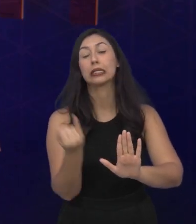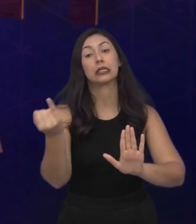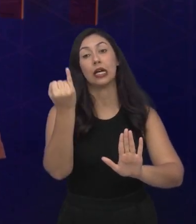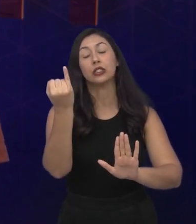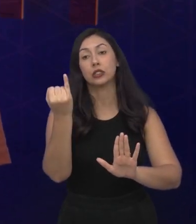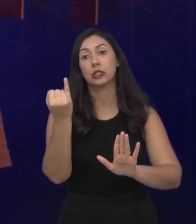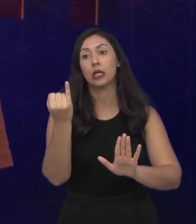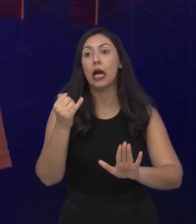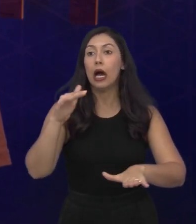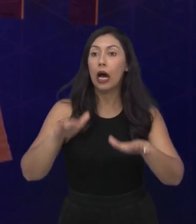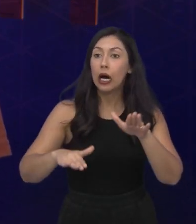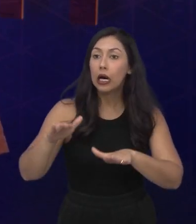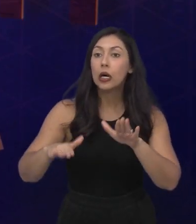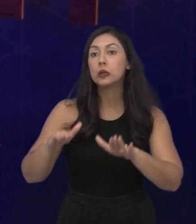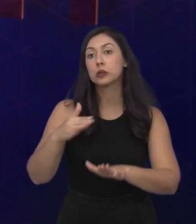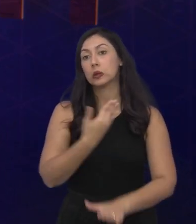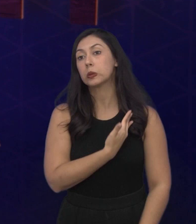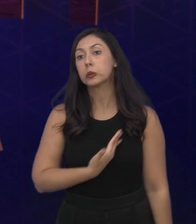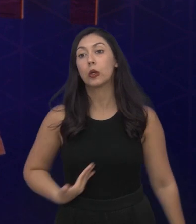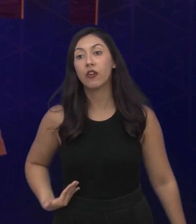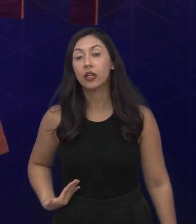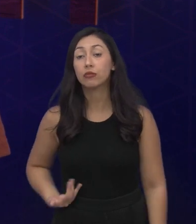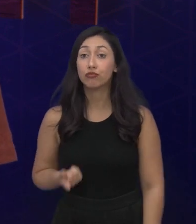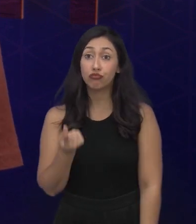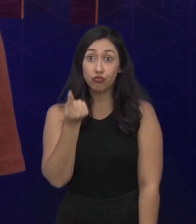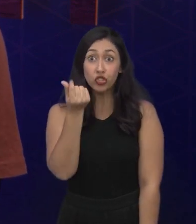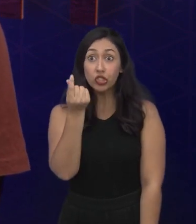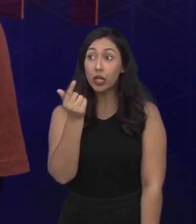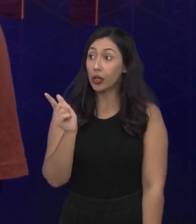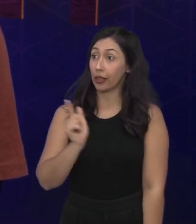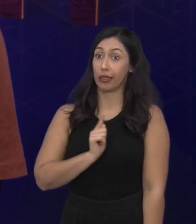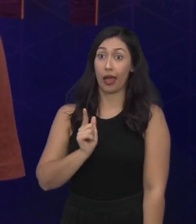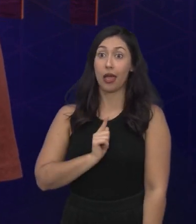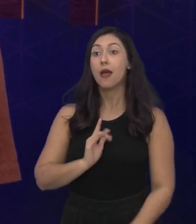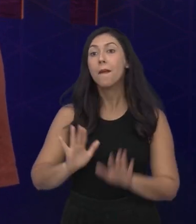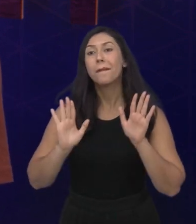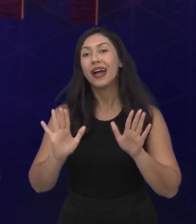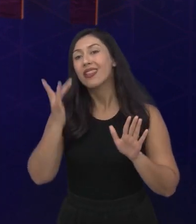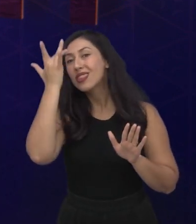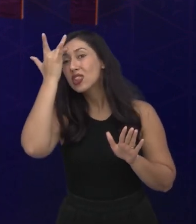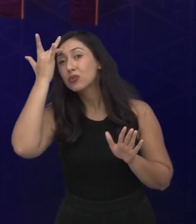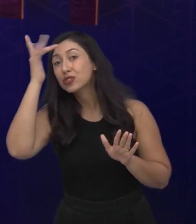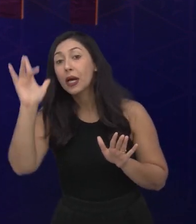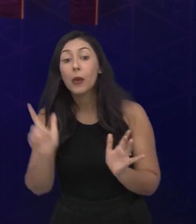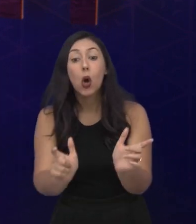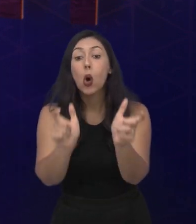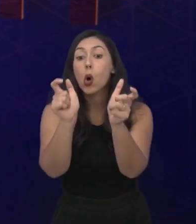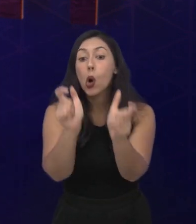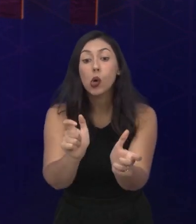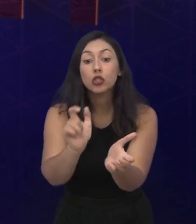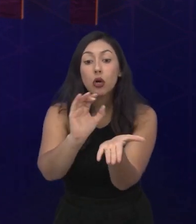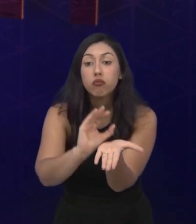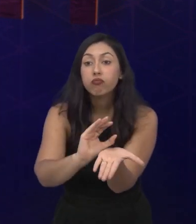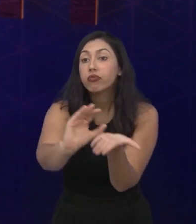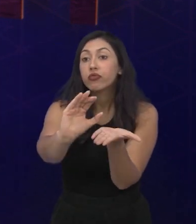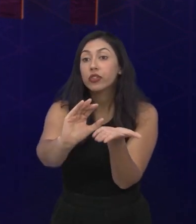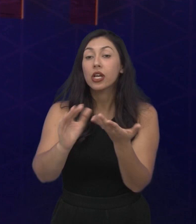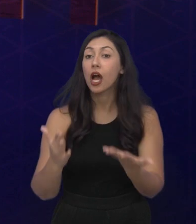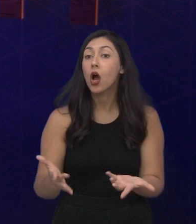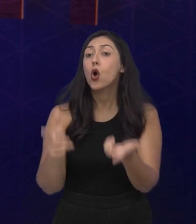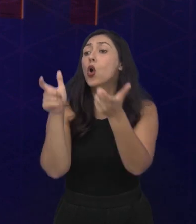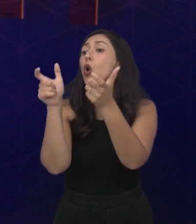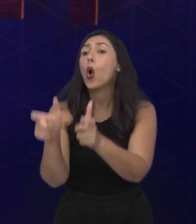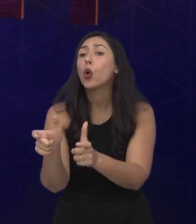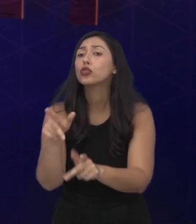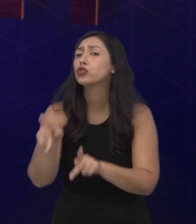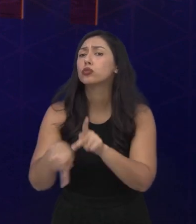ajuda. Muitas vezes o governo ele tem até o recurso, mas ele não tem o conhecimento da onde que está essa população mais